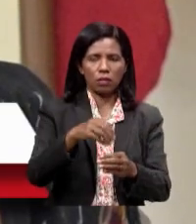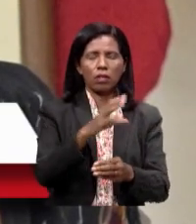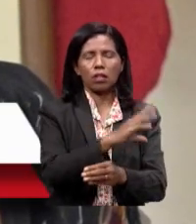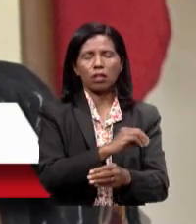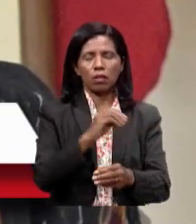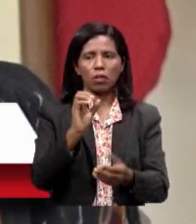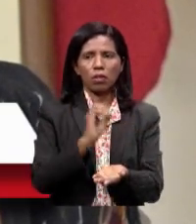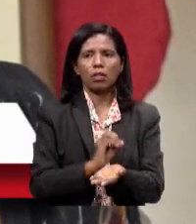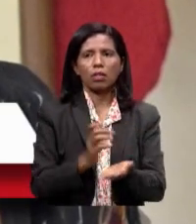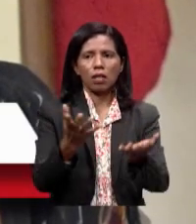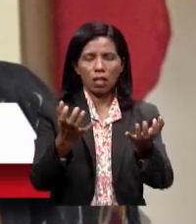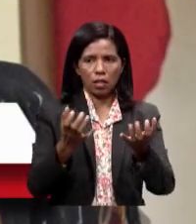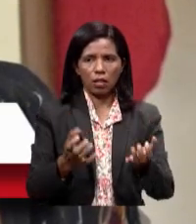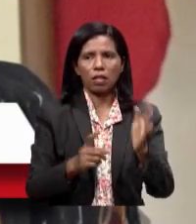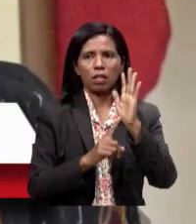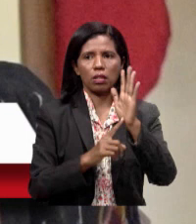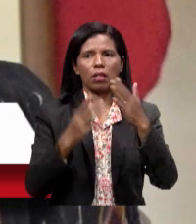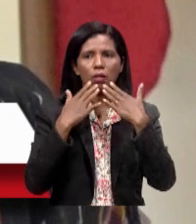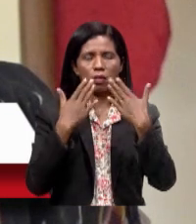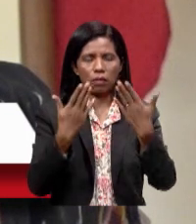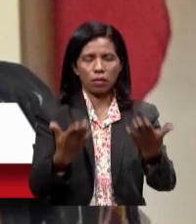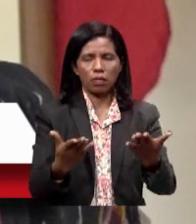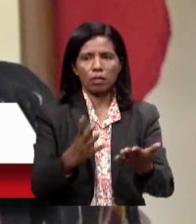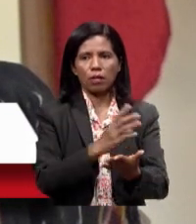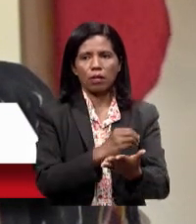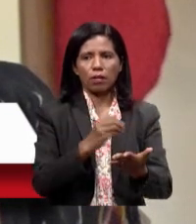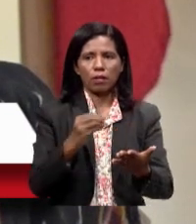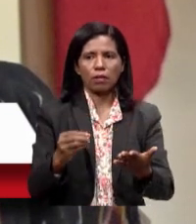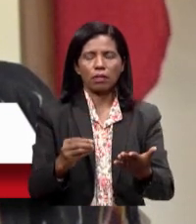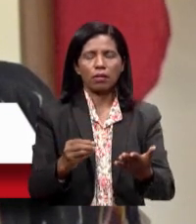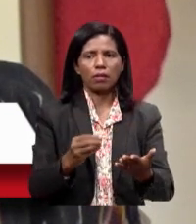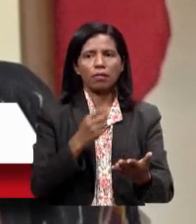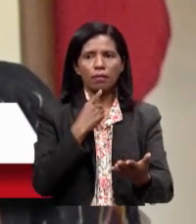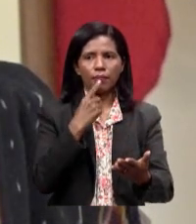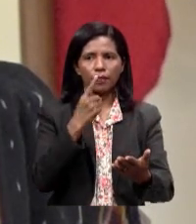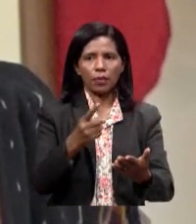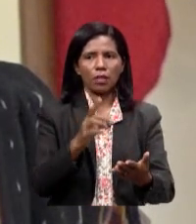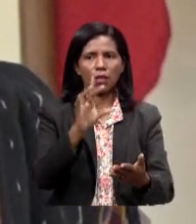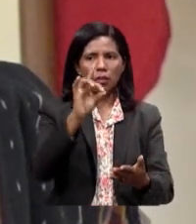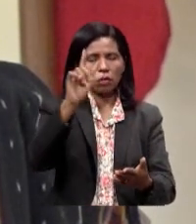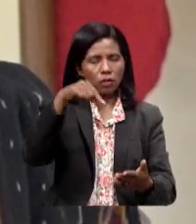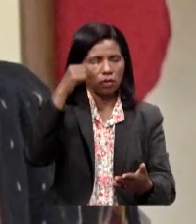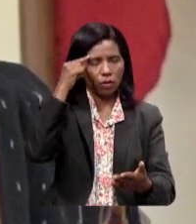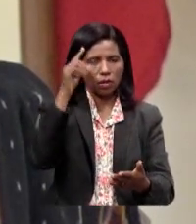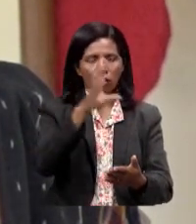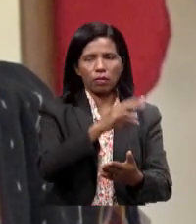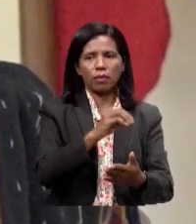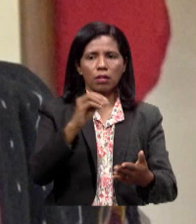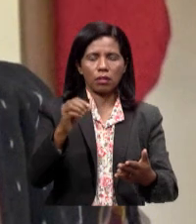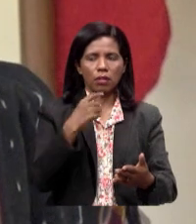Nianara, Akara, hato agradecimento e da profundo. Bahwa kita berdoa konstitusional,